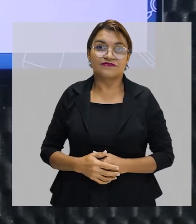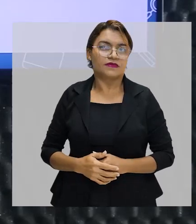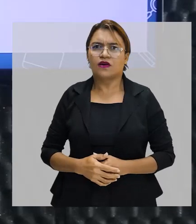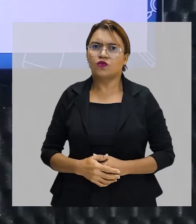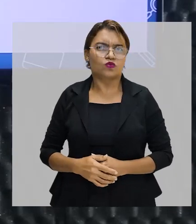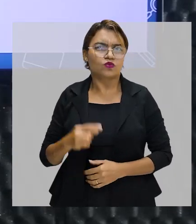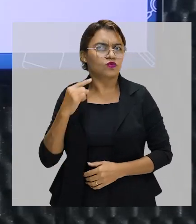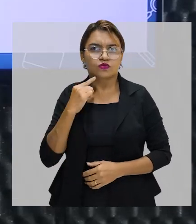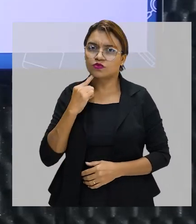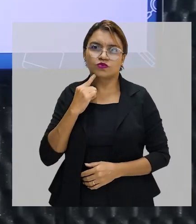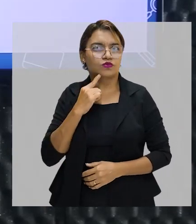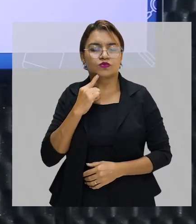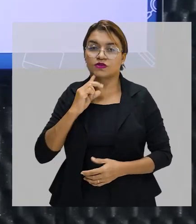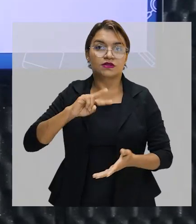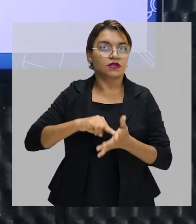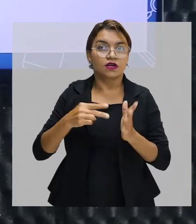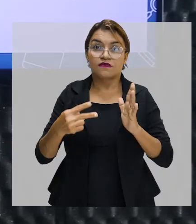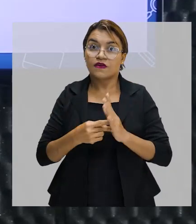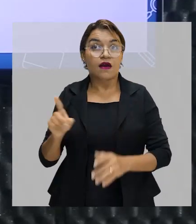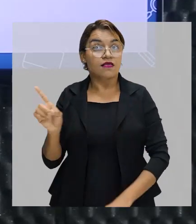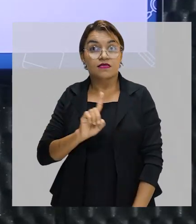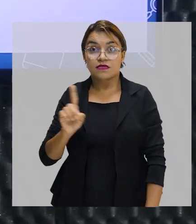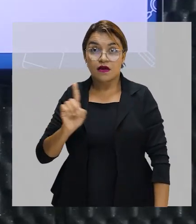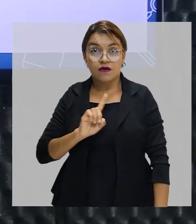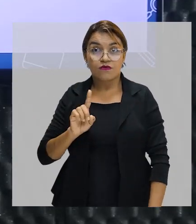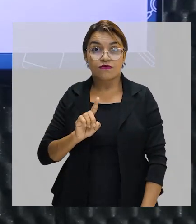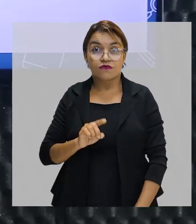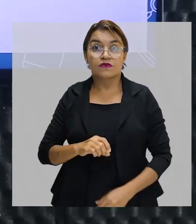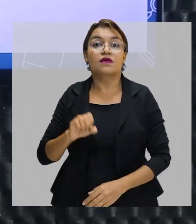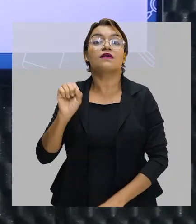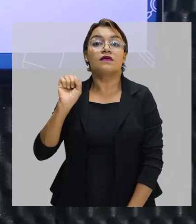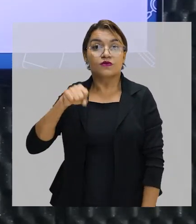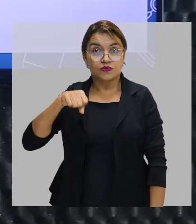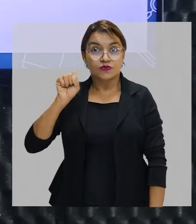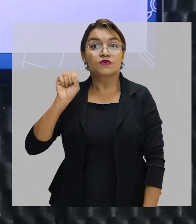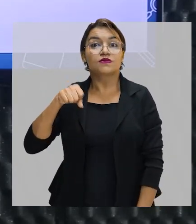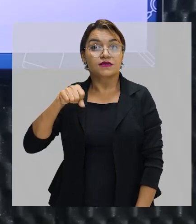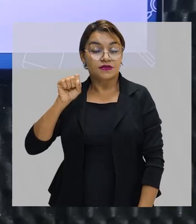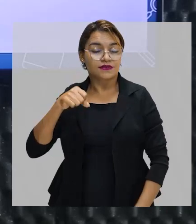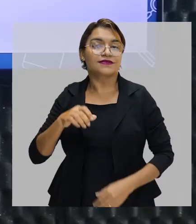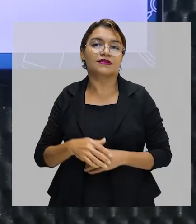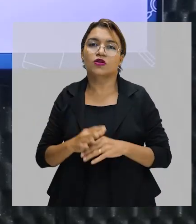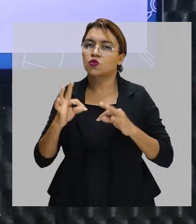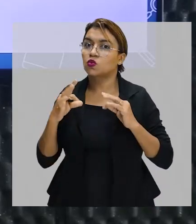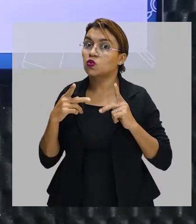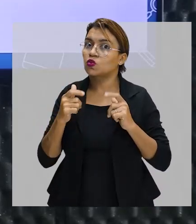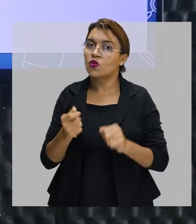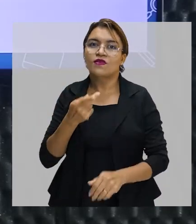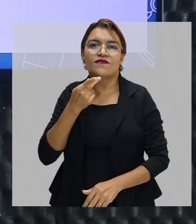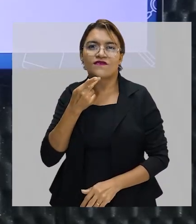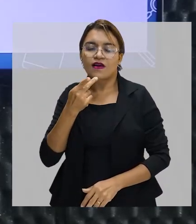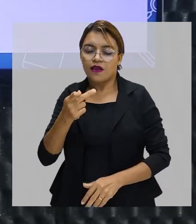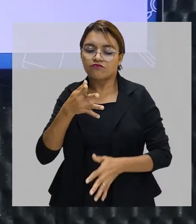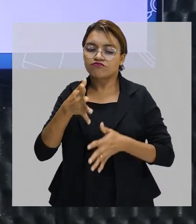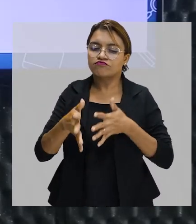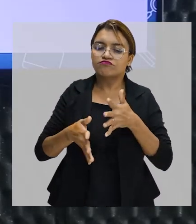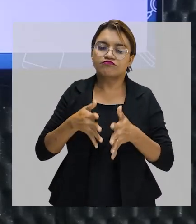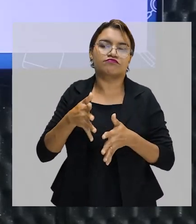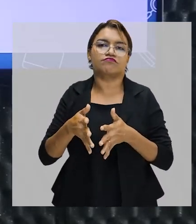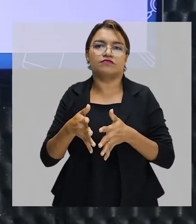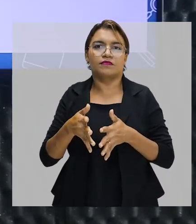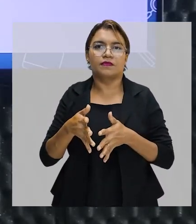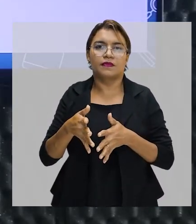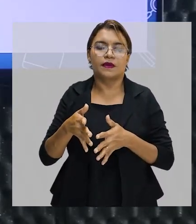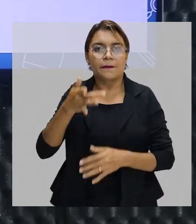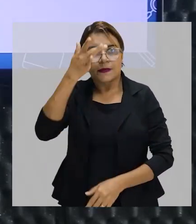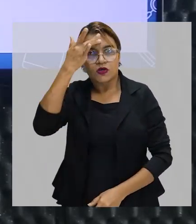Isso aqui significa não. Isso aqui, ó, sim. Então, tudo que é dito por quem